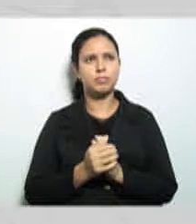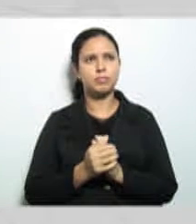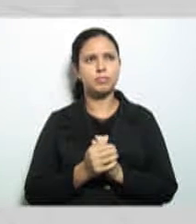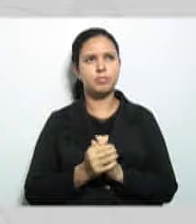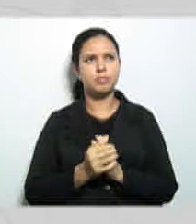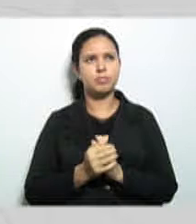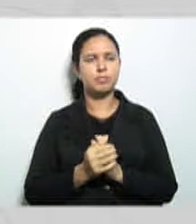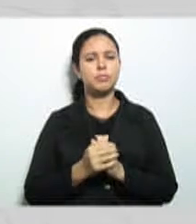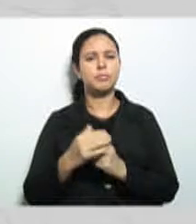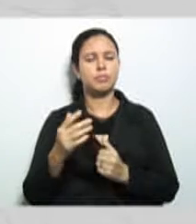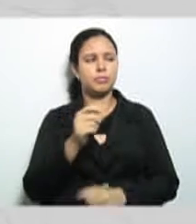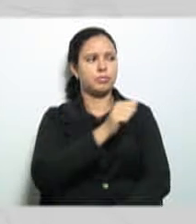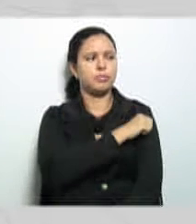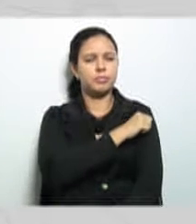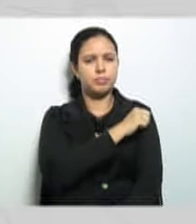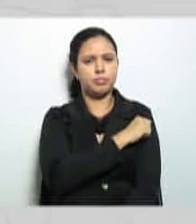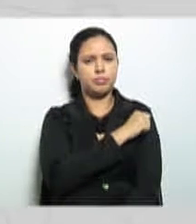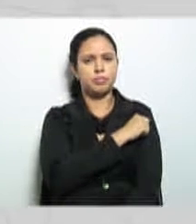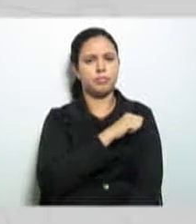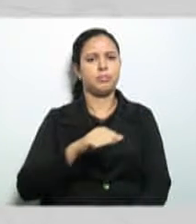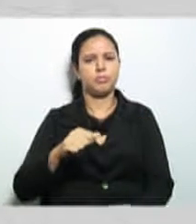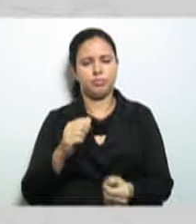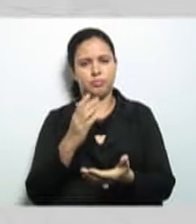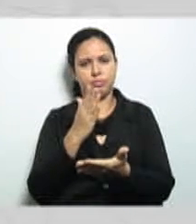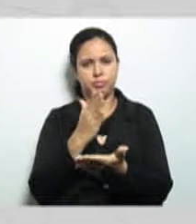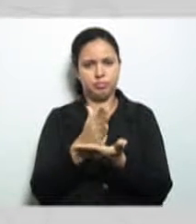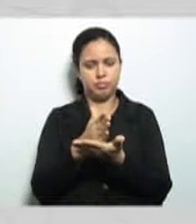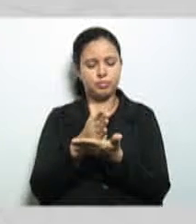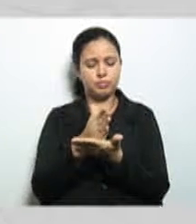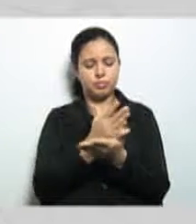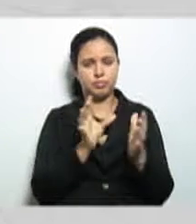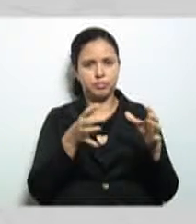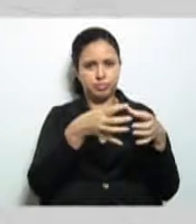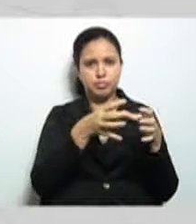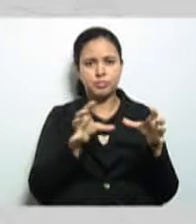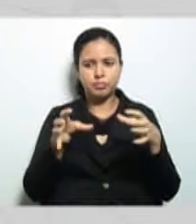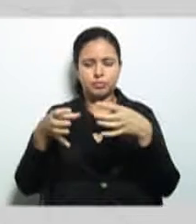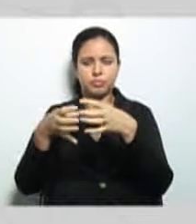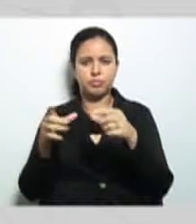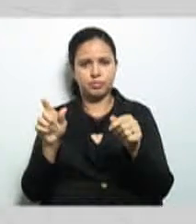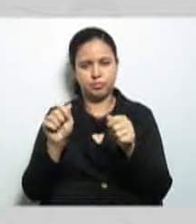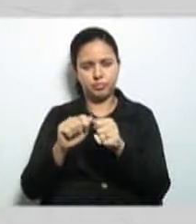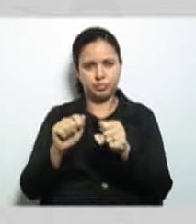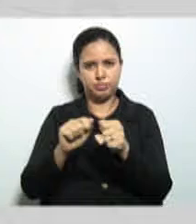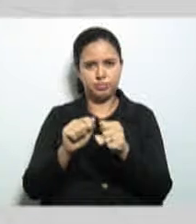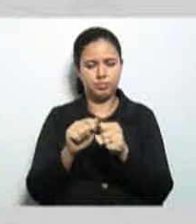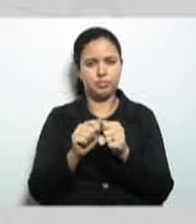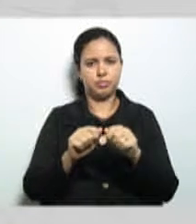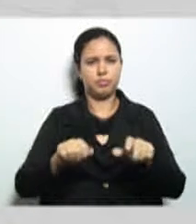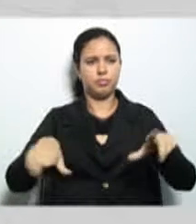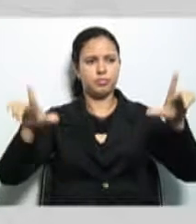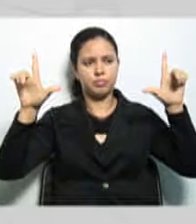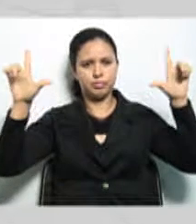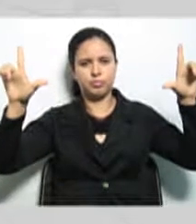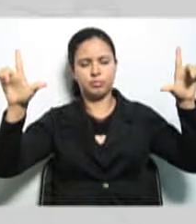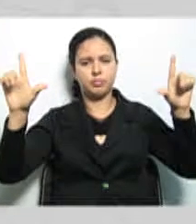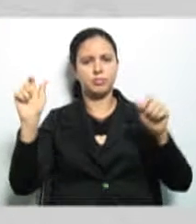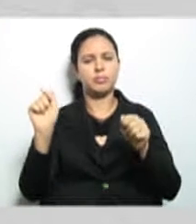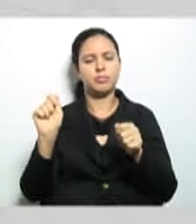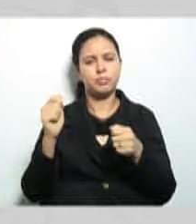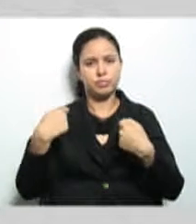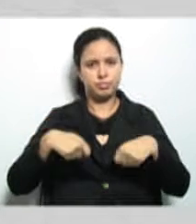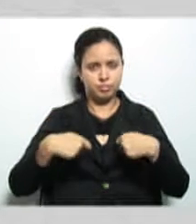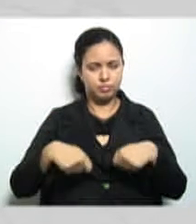os alunos vão separar em grupos, como na atividade passada, e vão produzir cartazes. Esses cartazes deverão ser